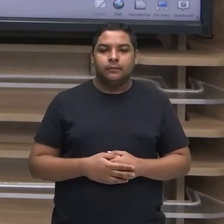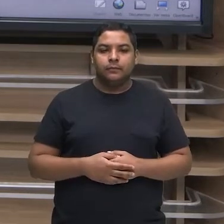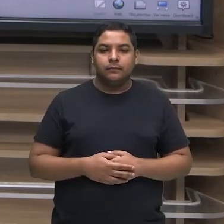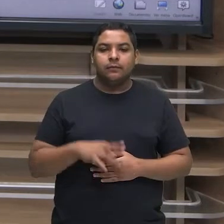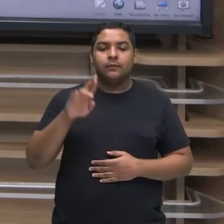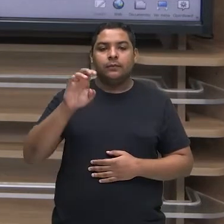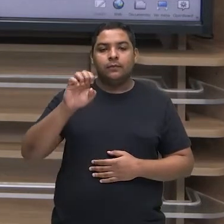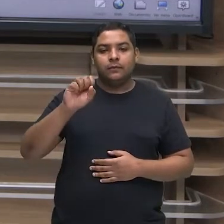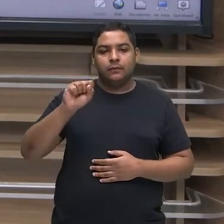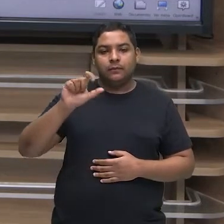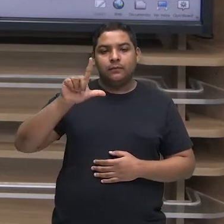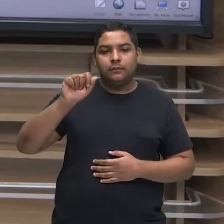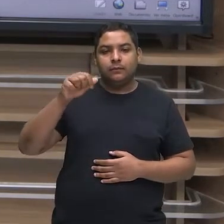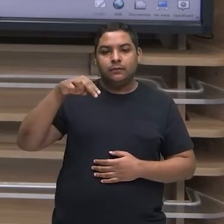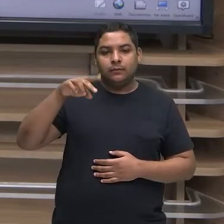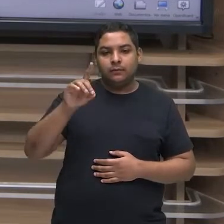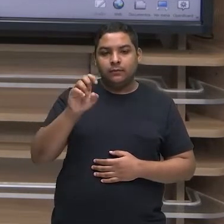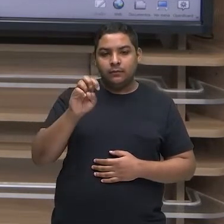Heslândia, eu acho que é isso mesmo.